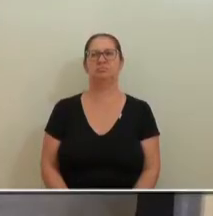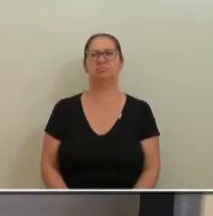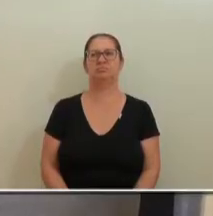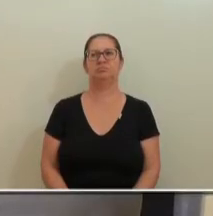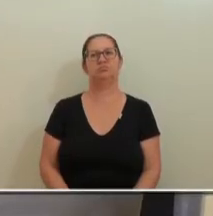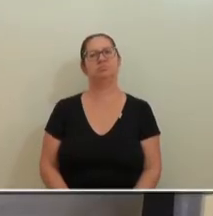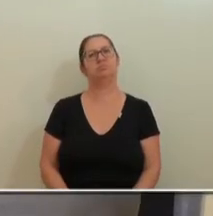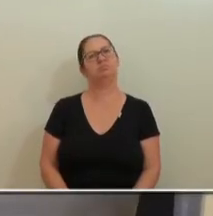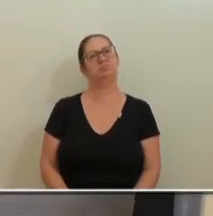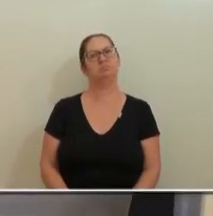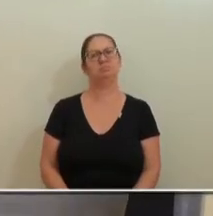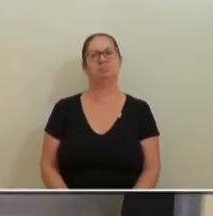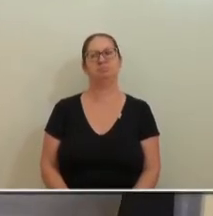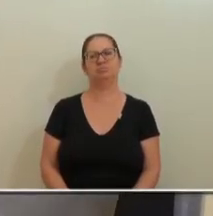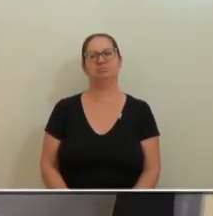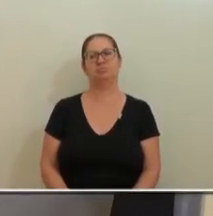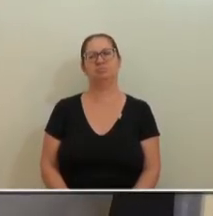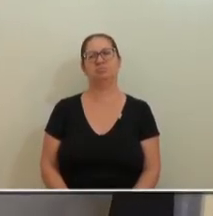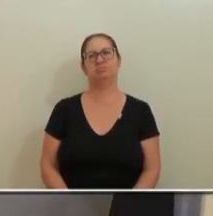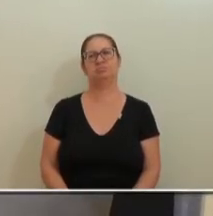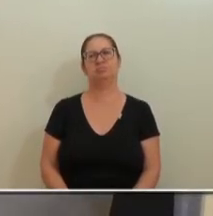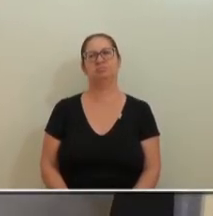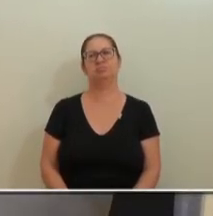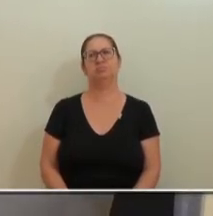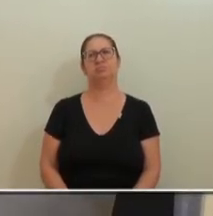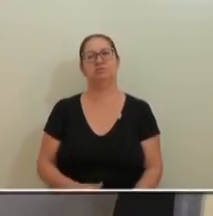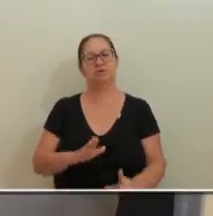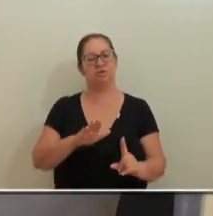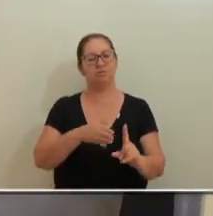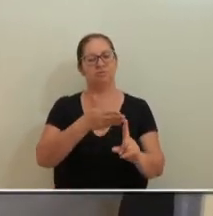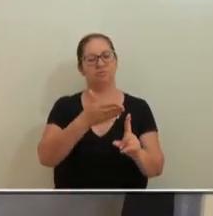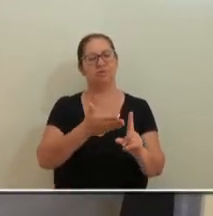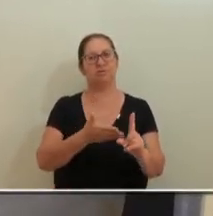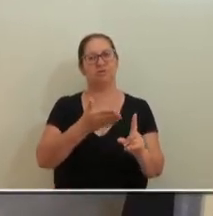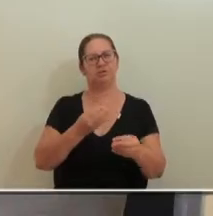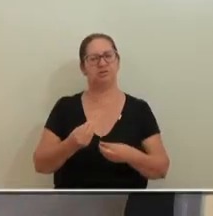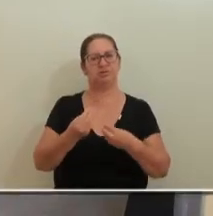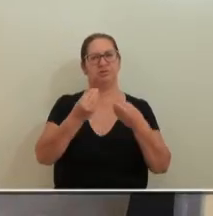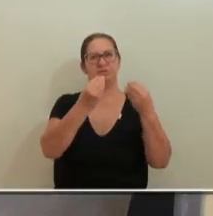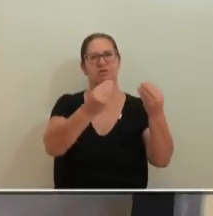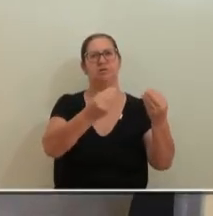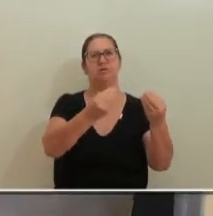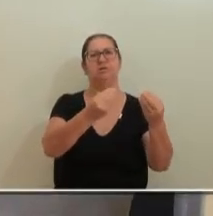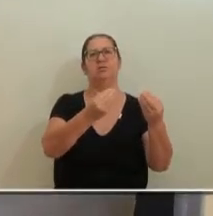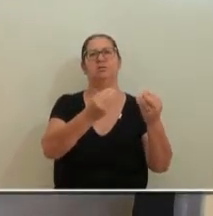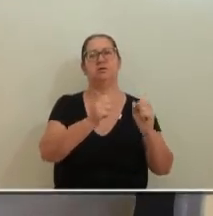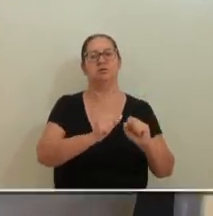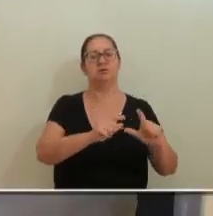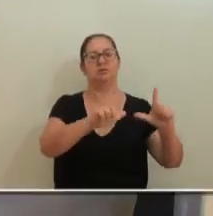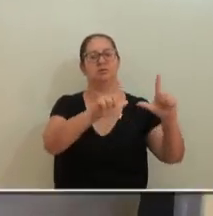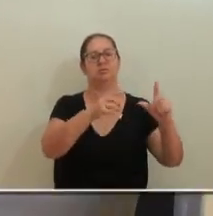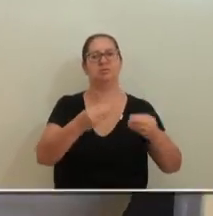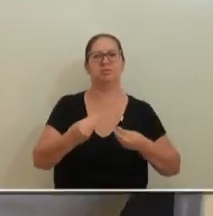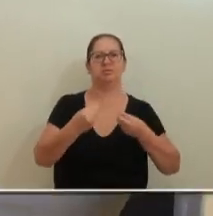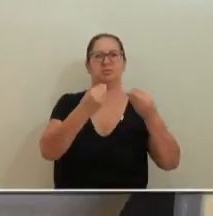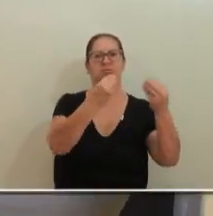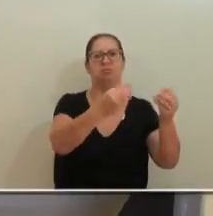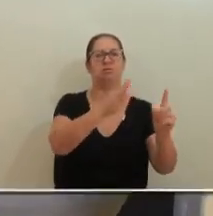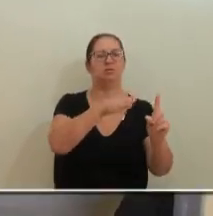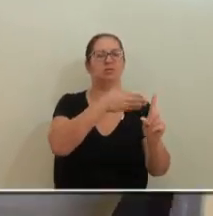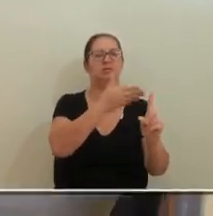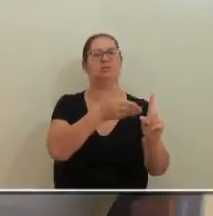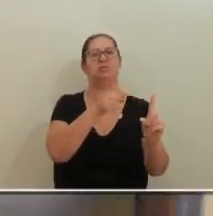Uma salva de palmas. Mais uma homenagem sendo entregue, mais uma honraria ao nosso